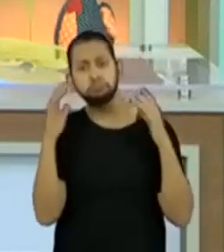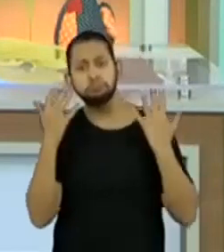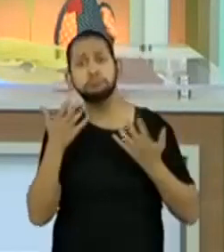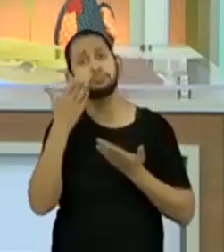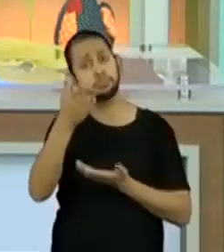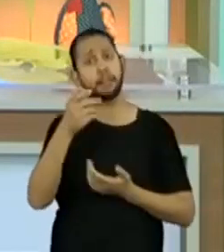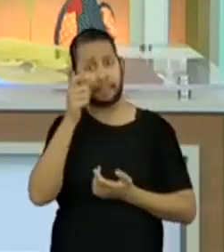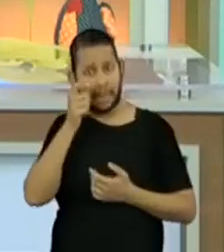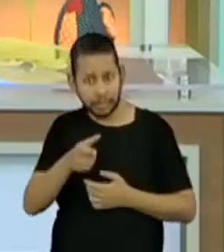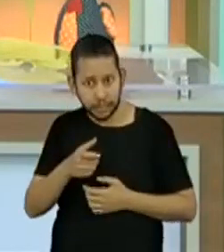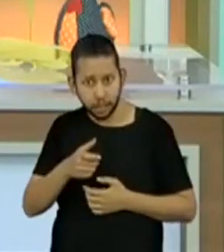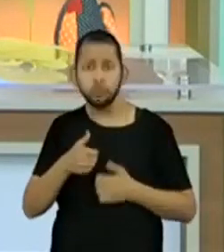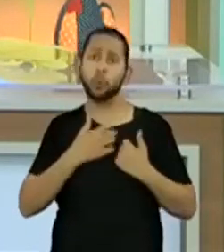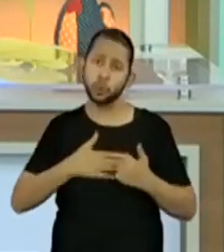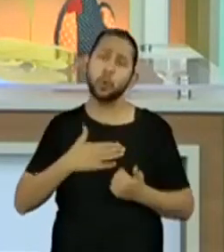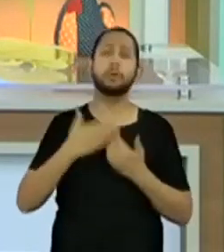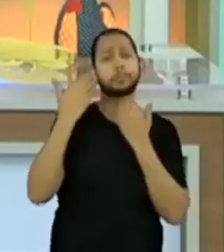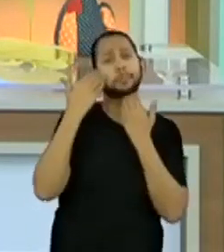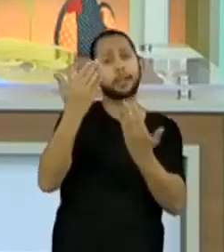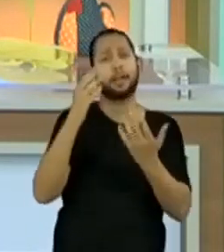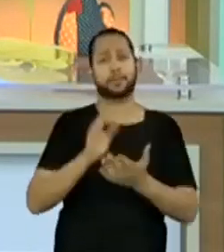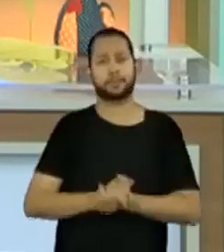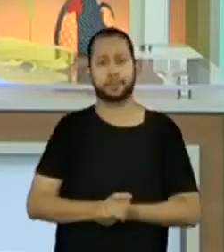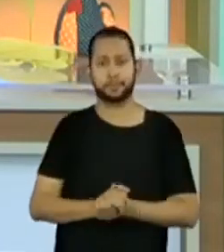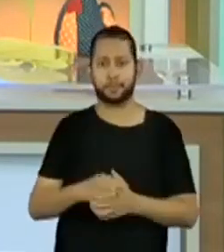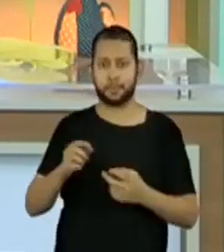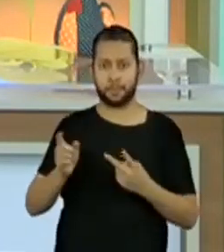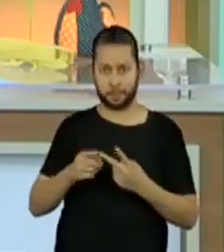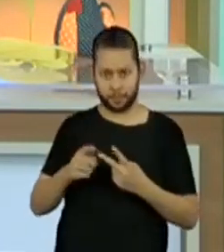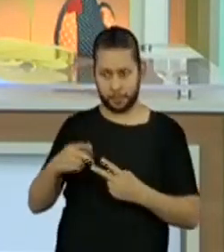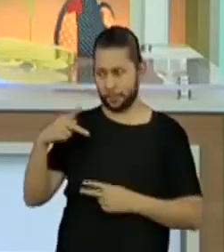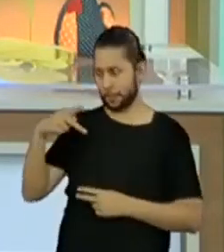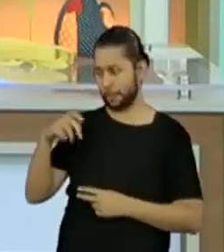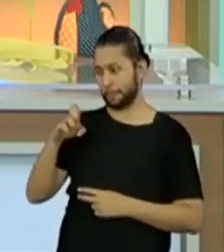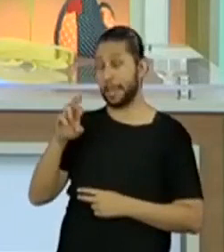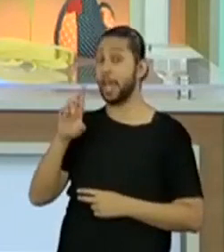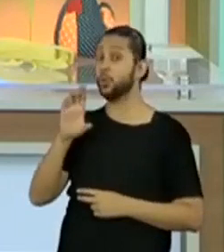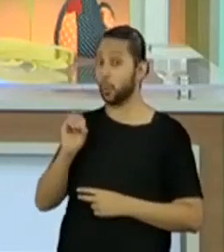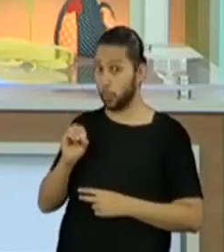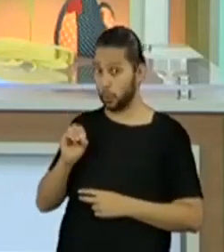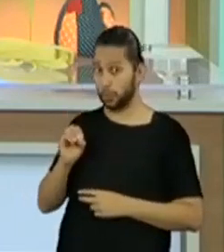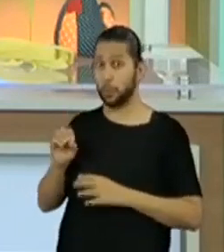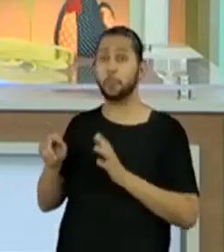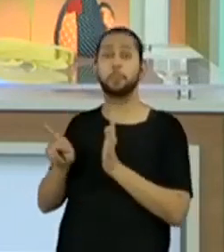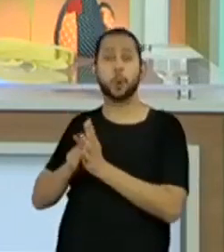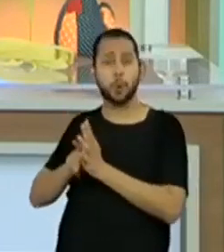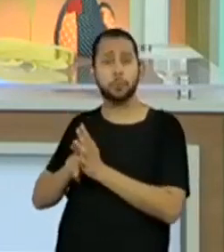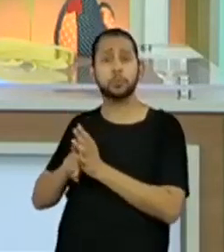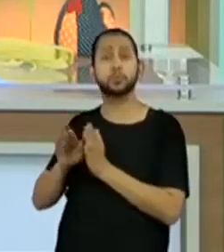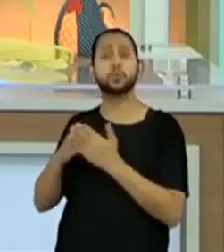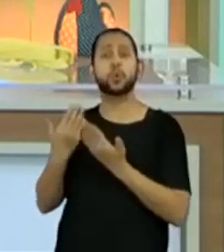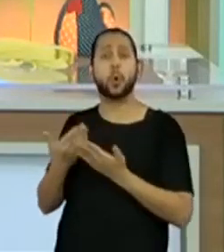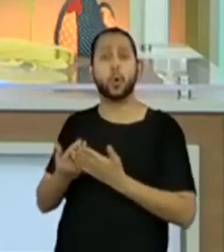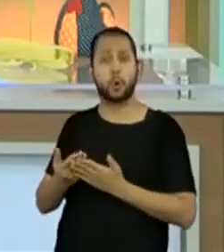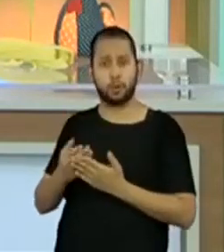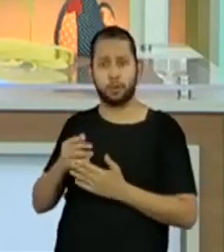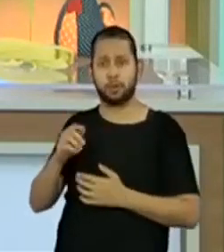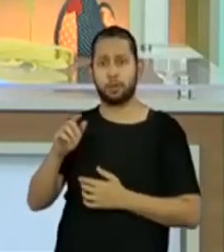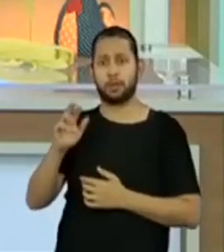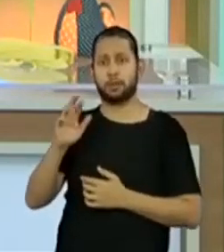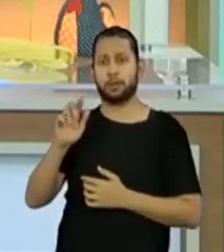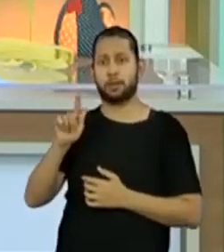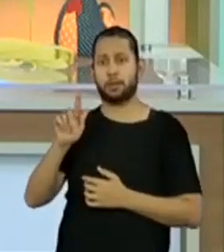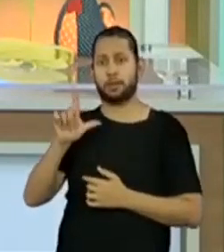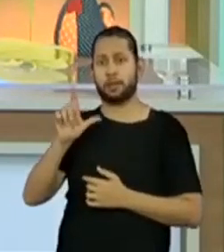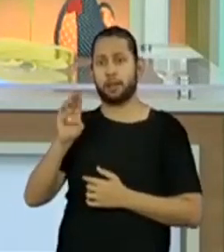muito interessante. Muito obrigado. O Pedro, que é da Escola Estadual Glauber Rocha, diz que está anotando